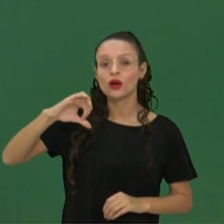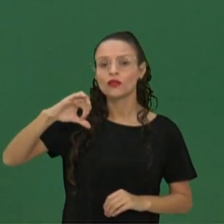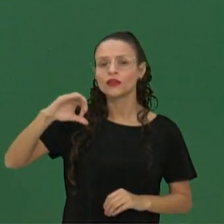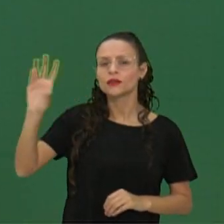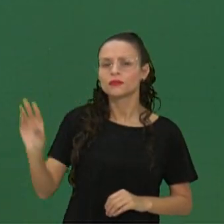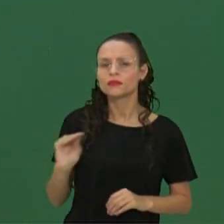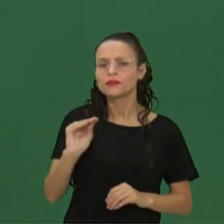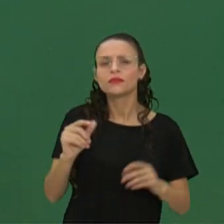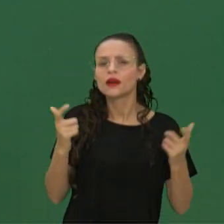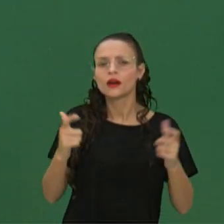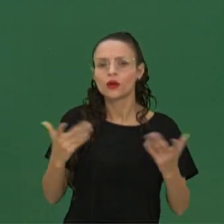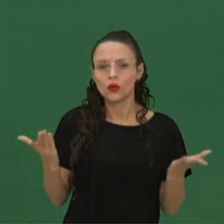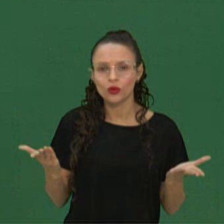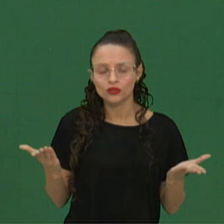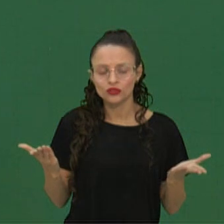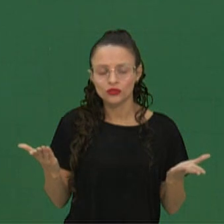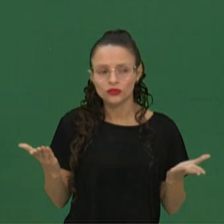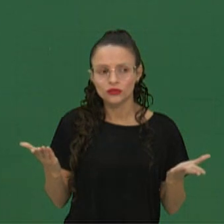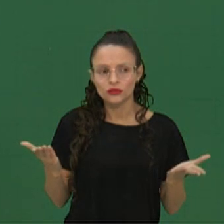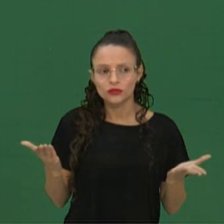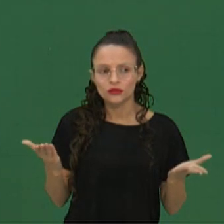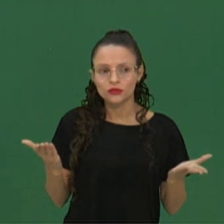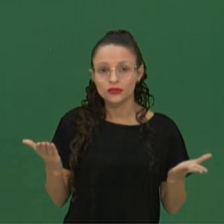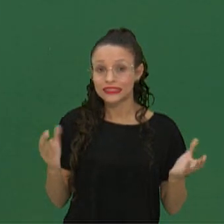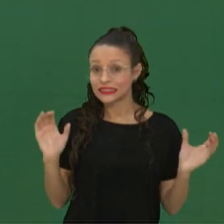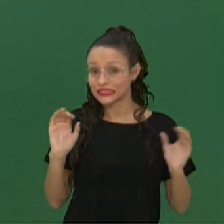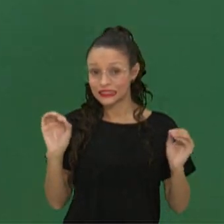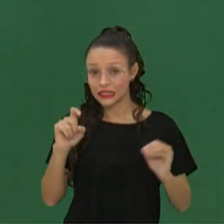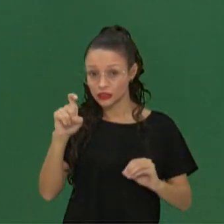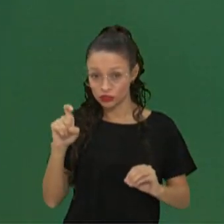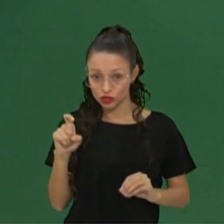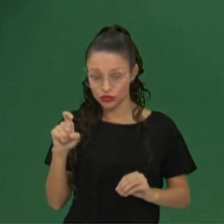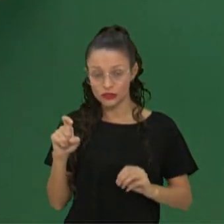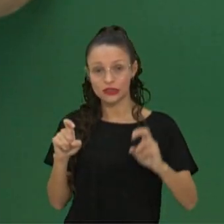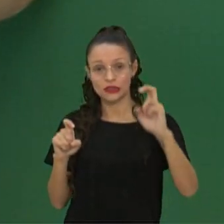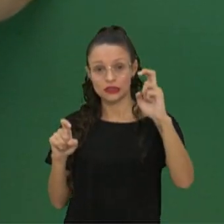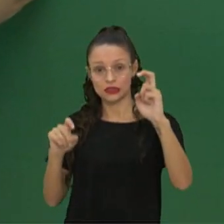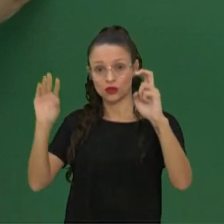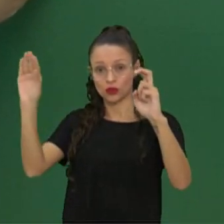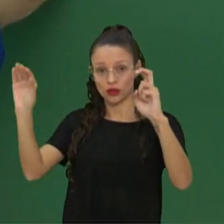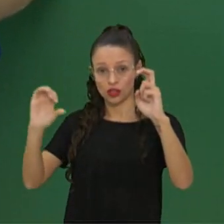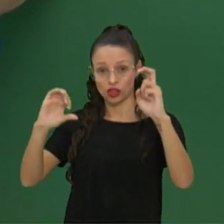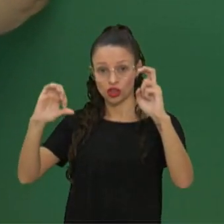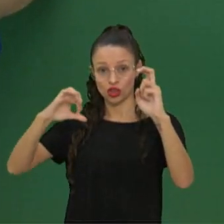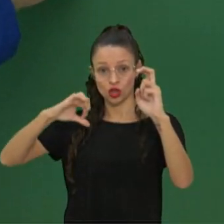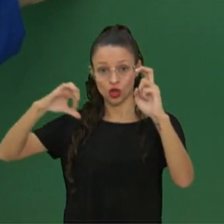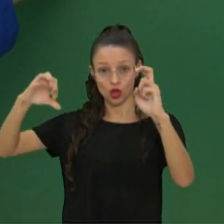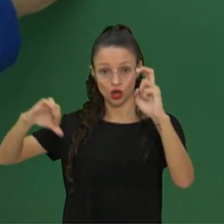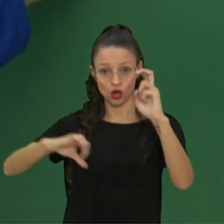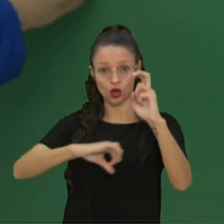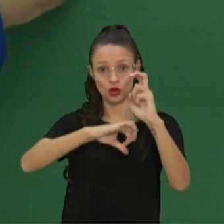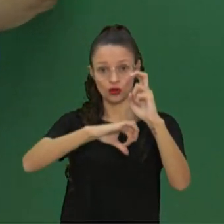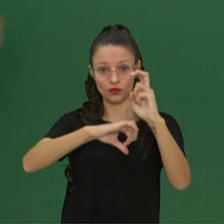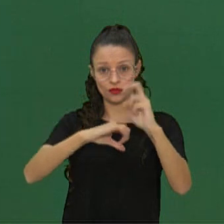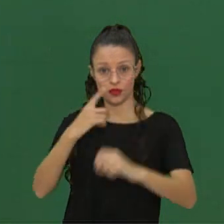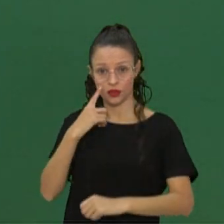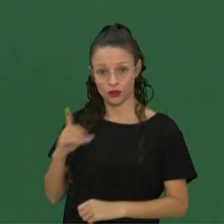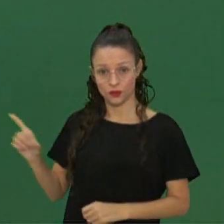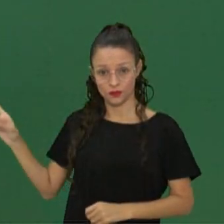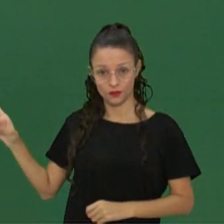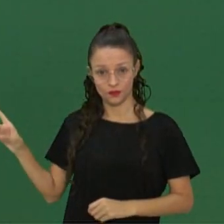aonde? Onde está o termo independente, ou seja, o termo sem x. Então, embaixo do 5. Mais 9.